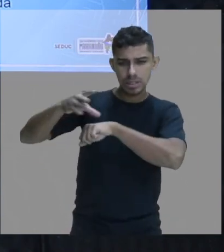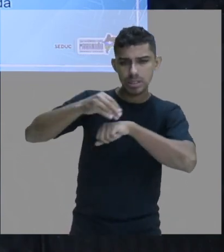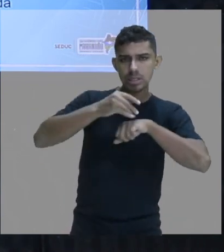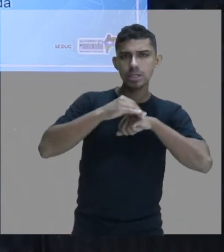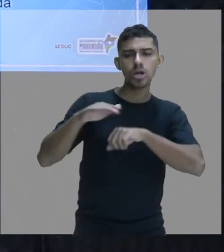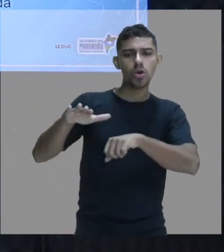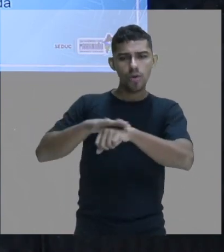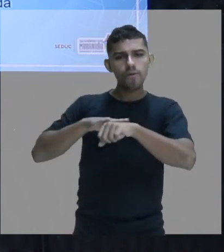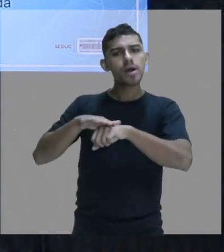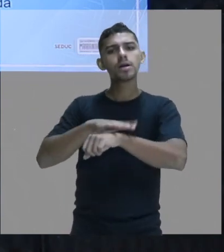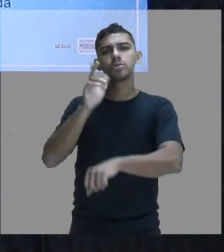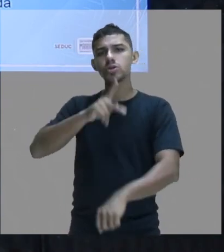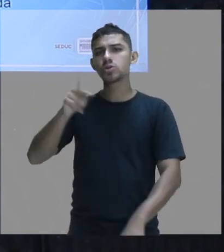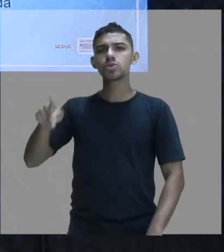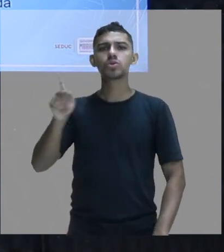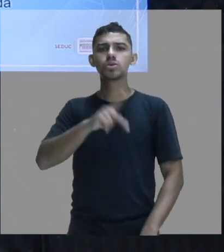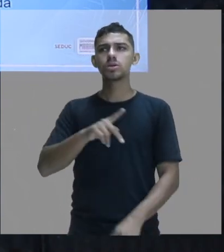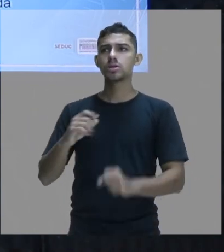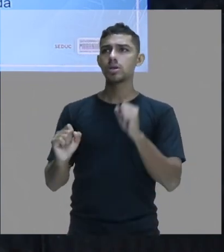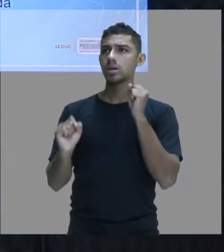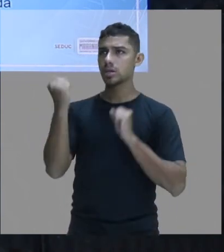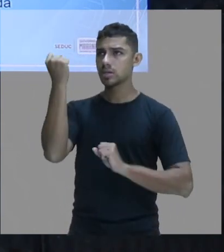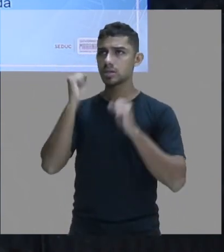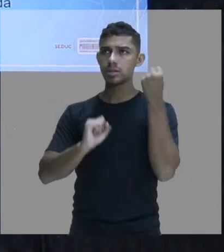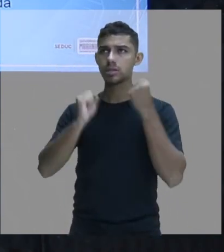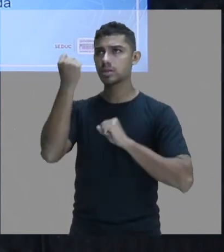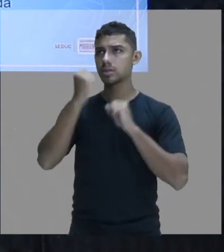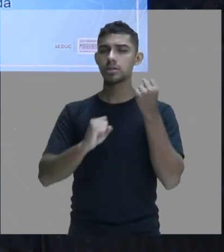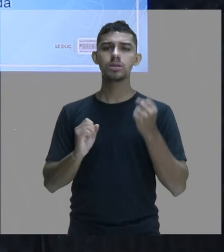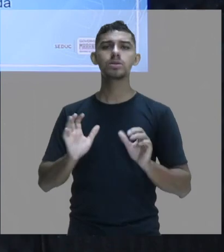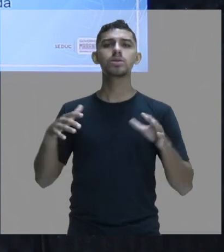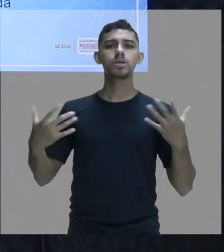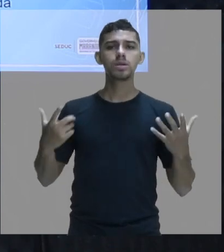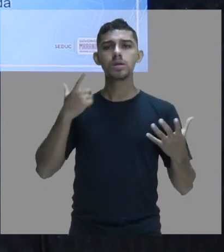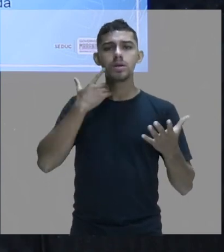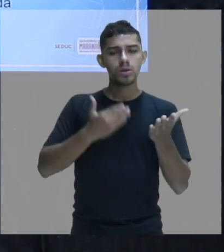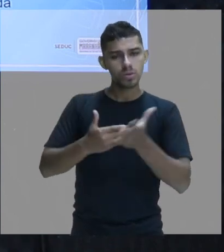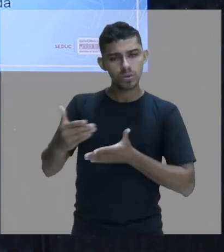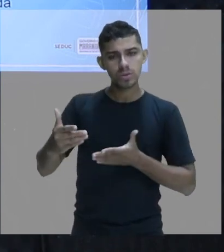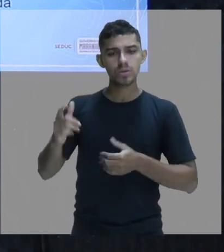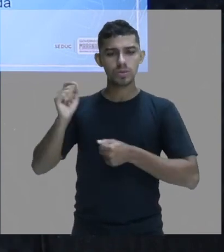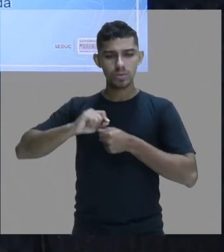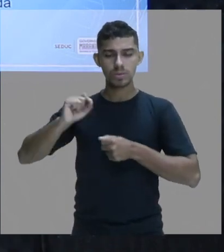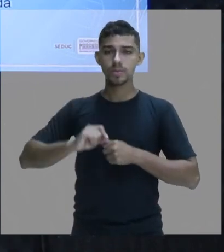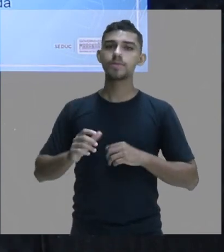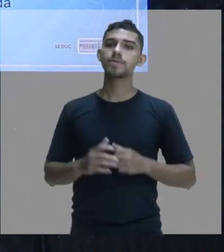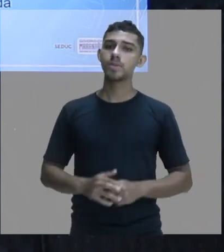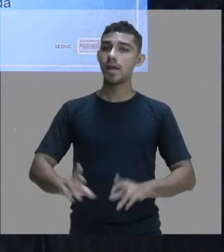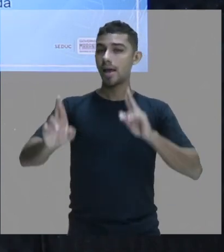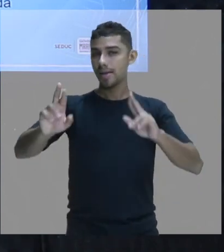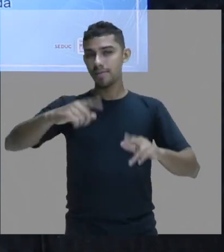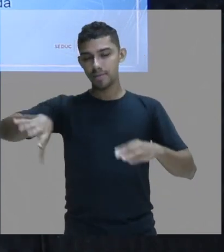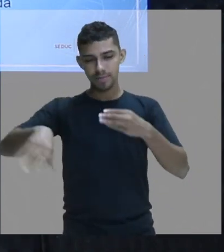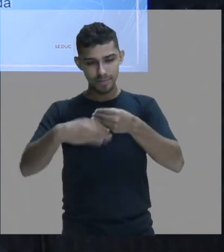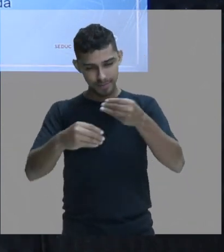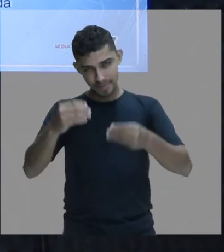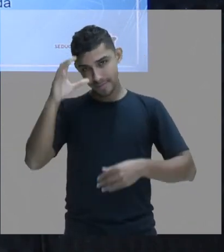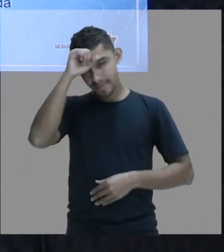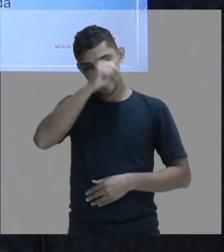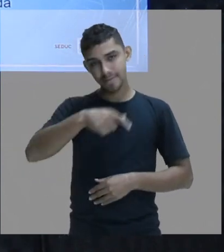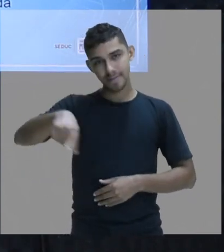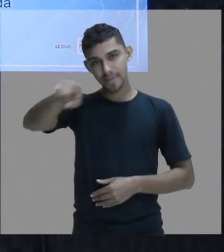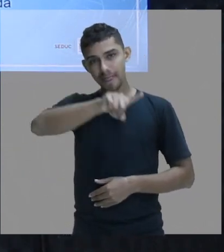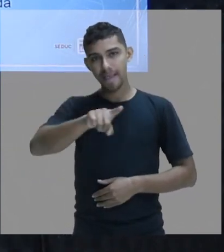conversem com o professor de educação física de vocês, sobre quais práticas vocês devem fazer, vocês podem fazer. Então, galerinha, espero ter contribuído com